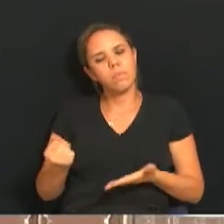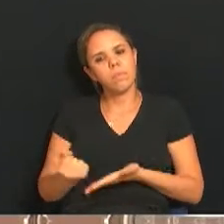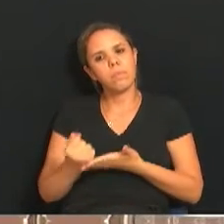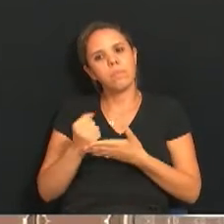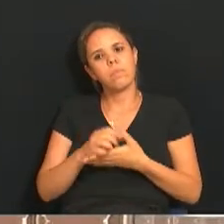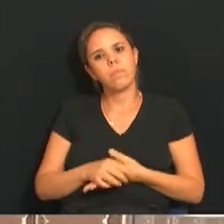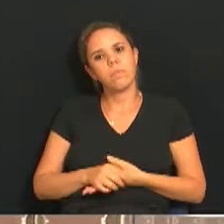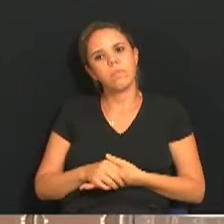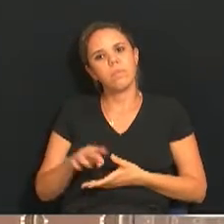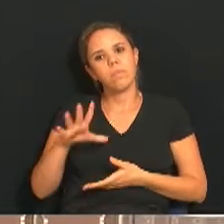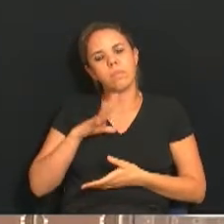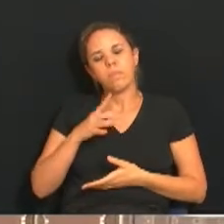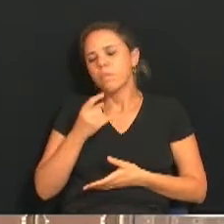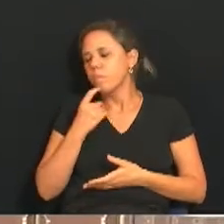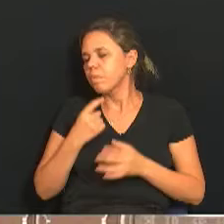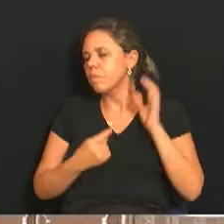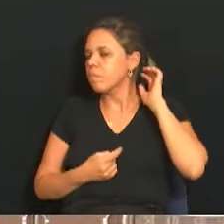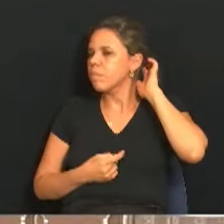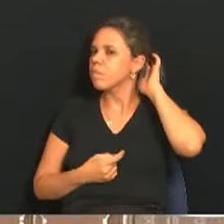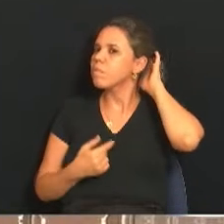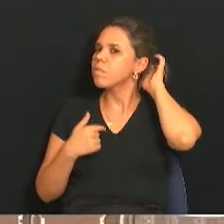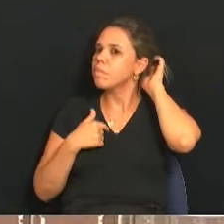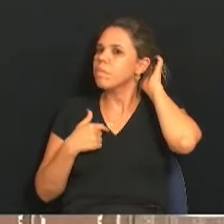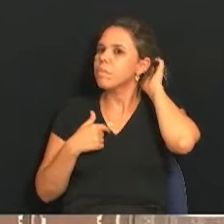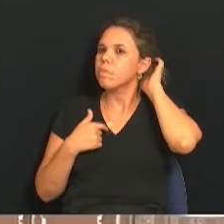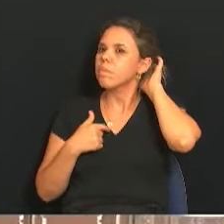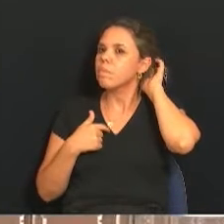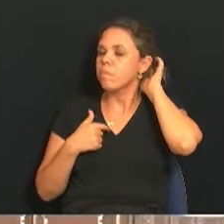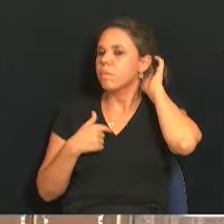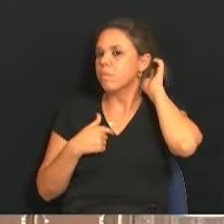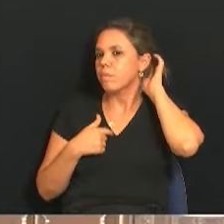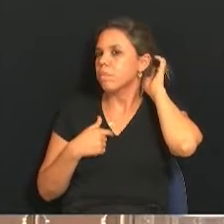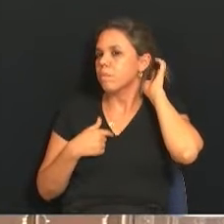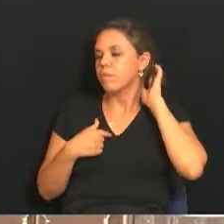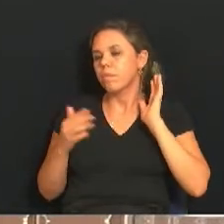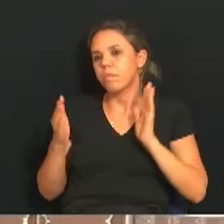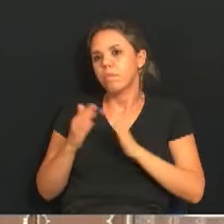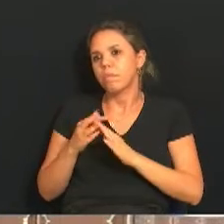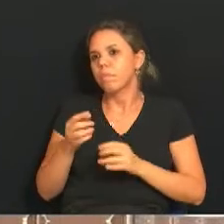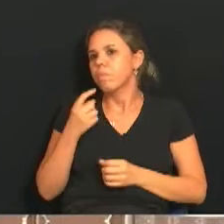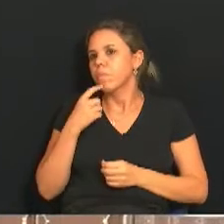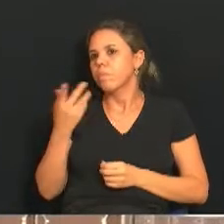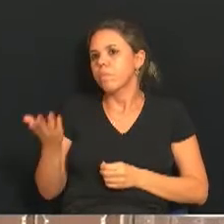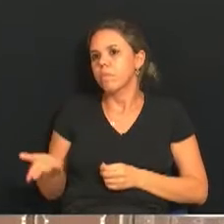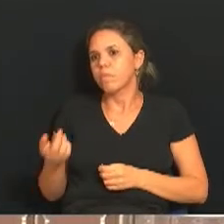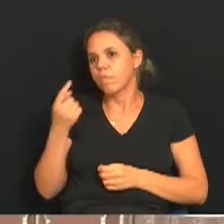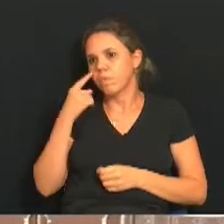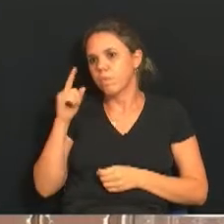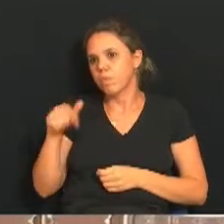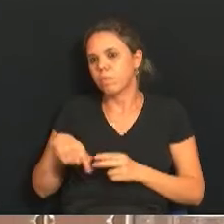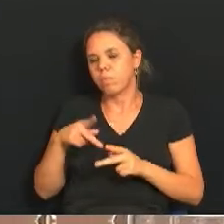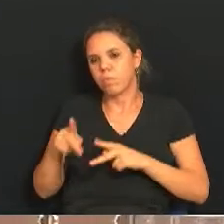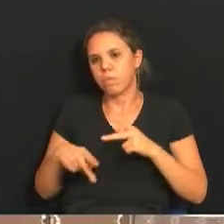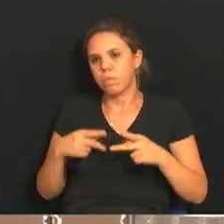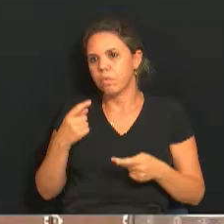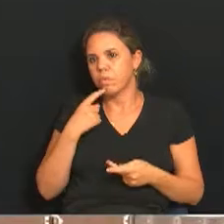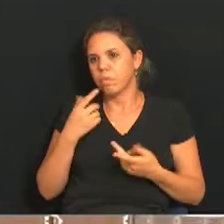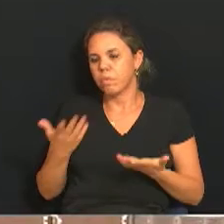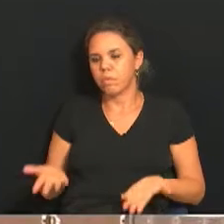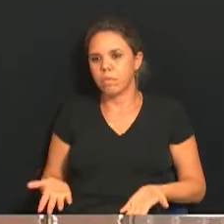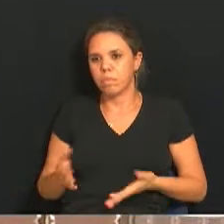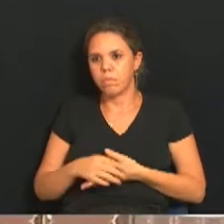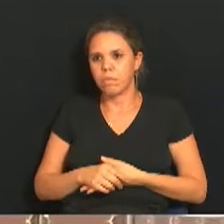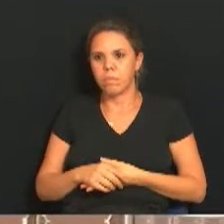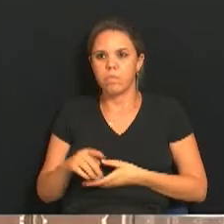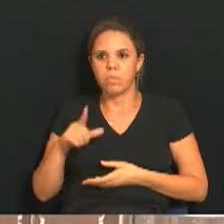a cidade de Campinas. Eu, né, como um morador de Campinas, eu vejo que um morador de Campinas, na cidade de Campinas, ele tem que